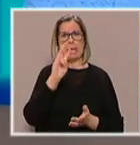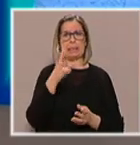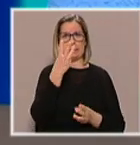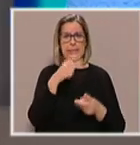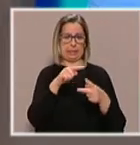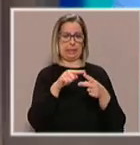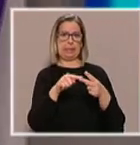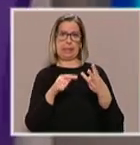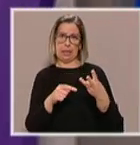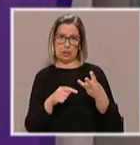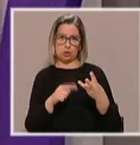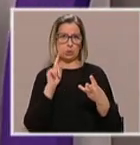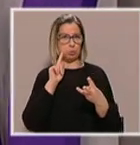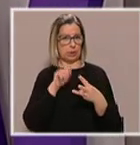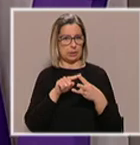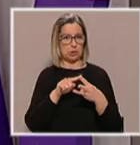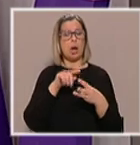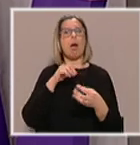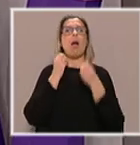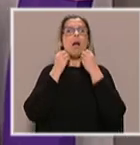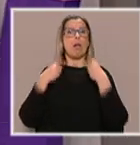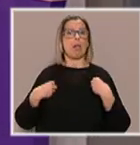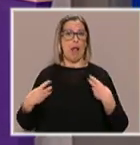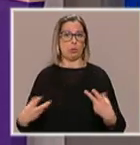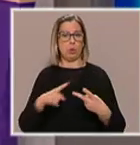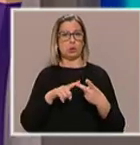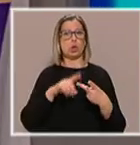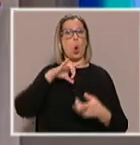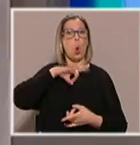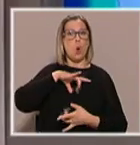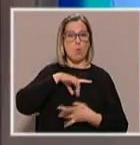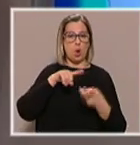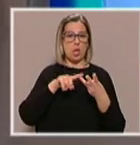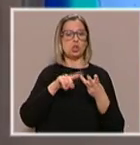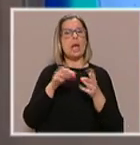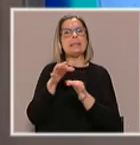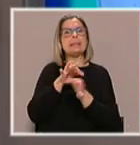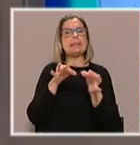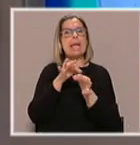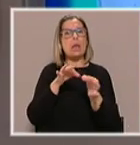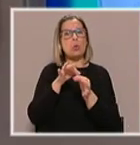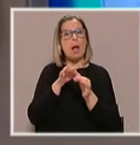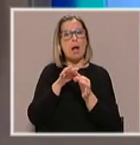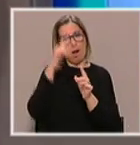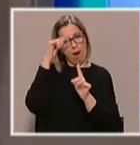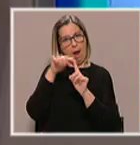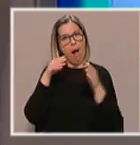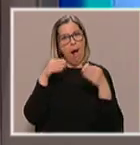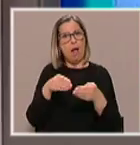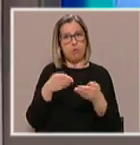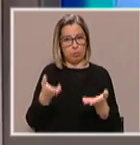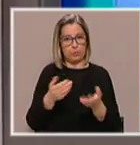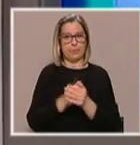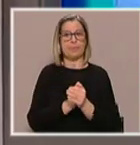de glândulas, hormonas e células-alvo. Pois bem, vamos começar por perceber o que são